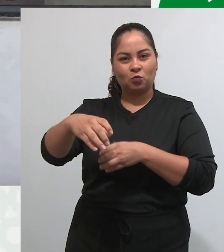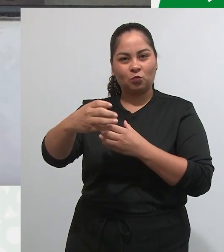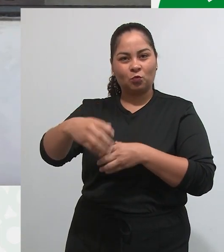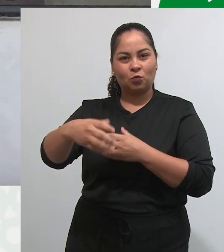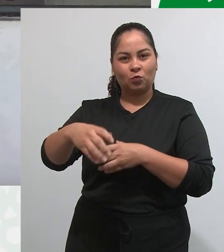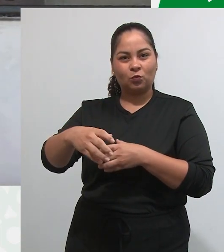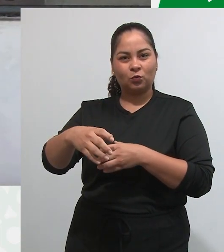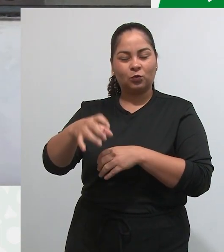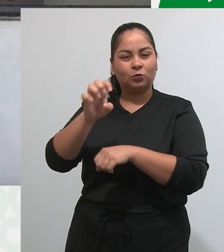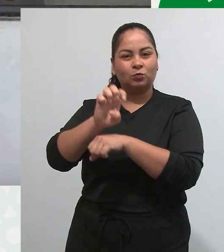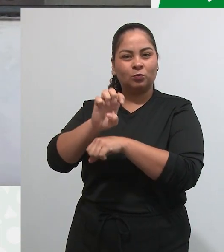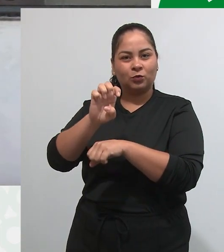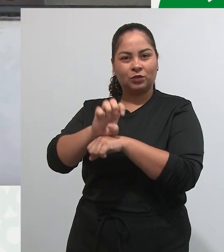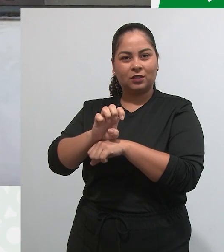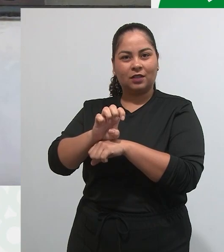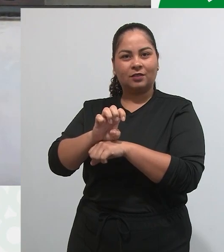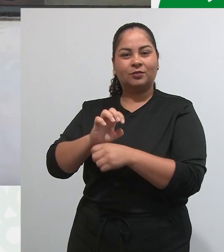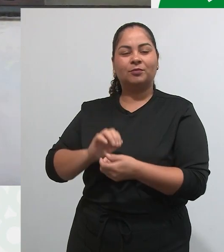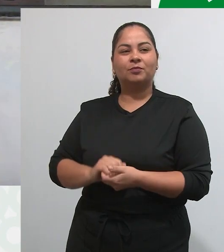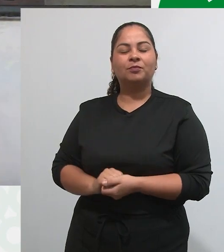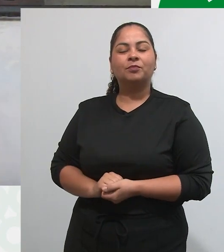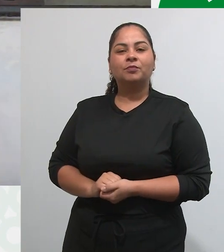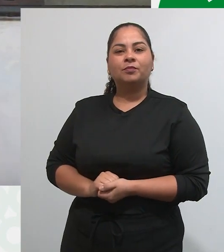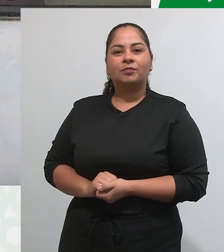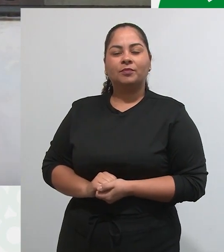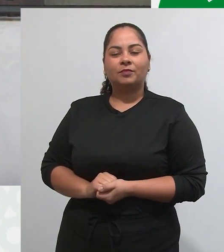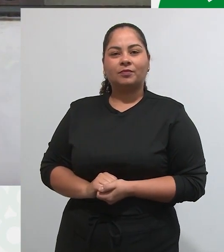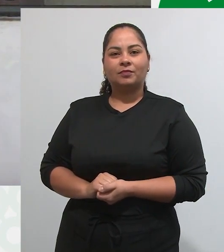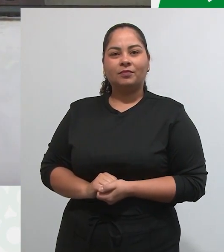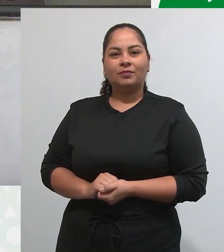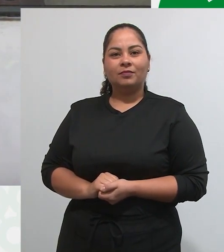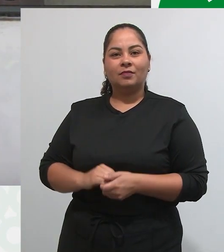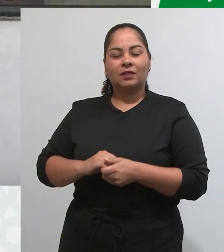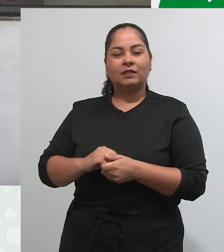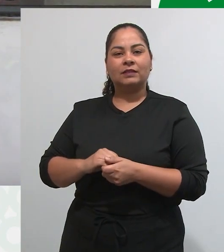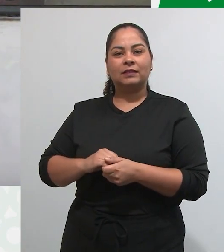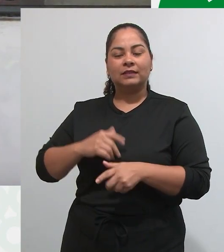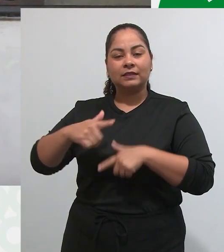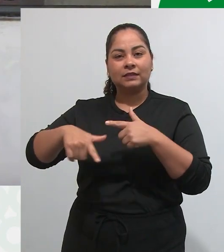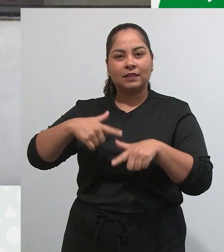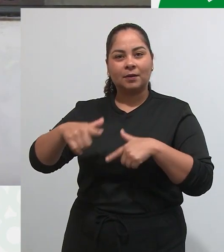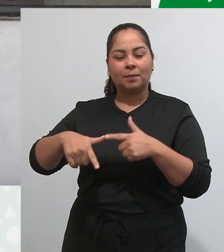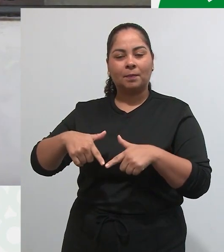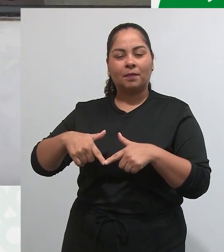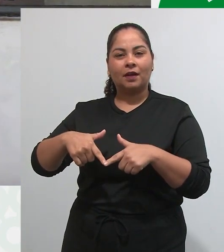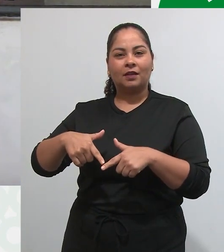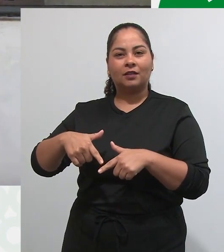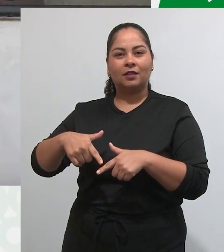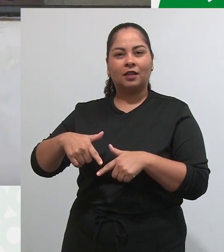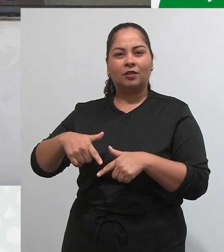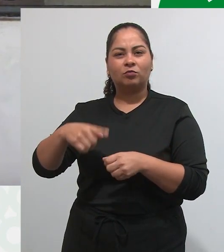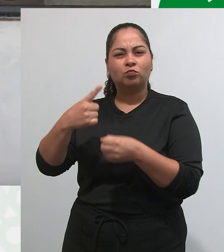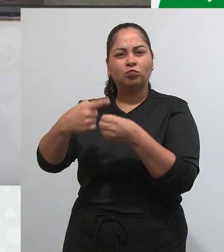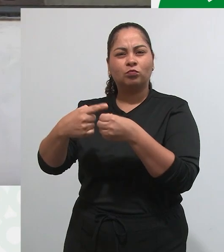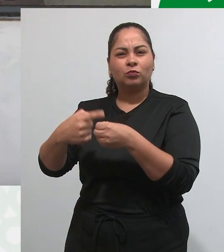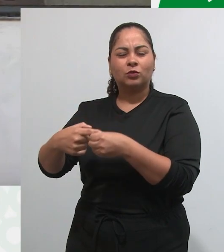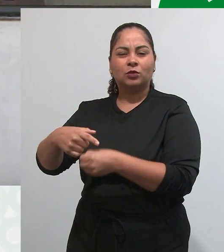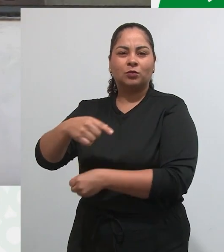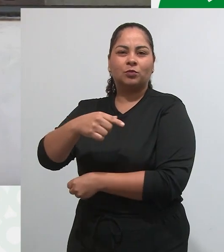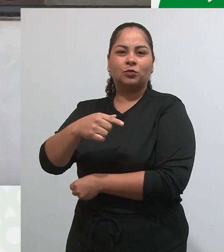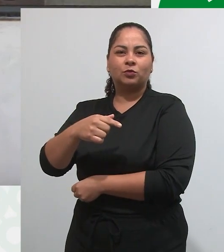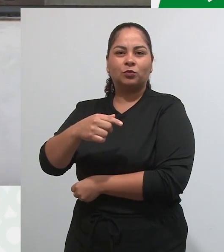trabalham em Vilhena, né, que é a Márcia e o professor Jadilson, que trabalham em Vilhena,